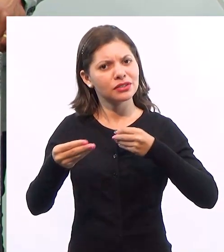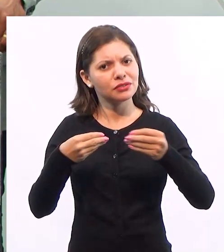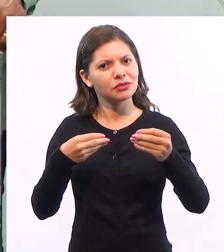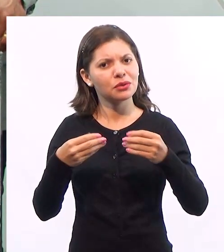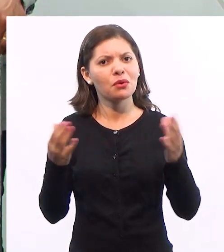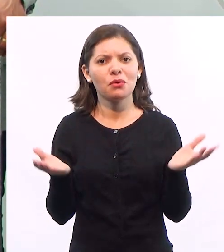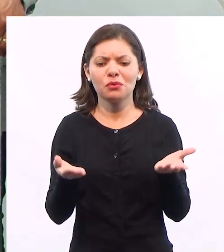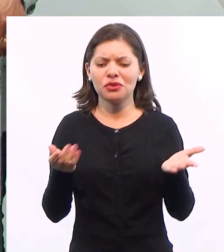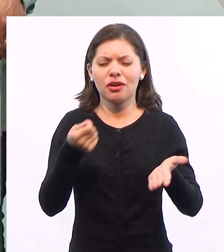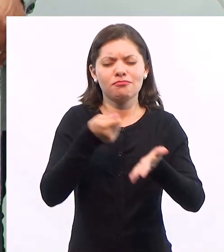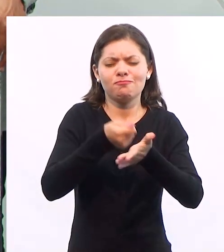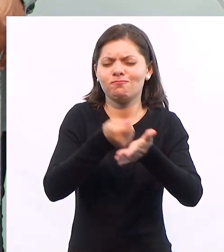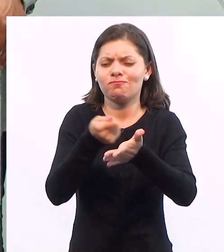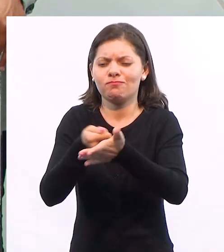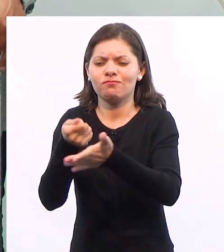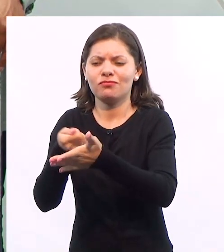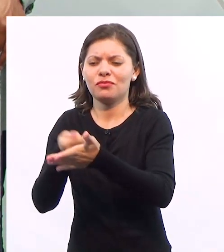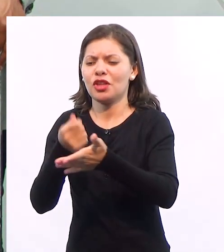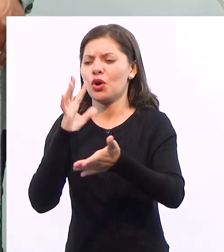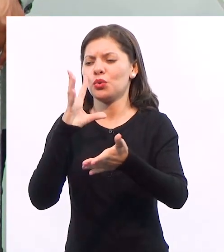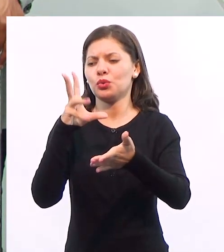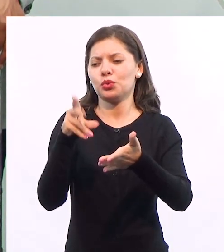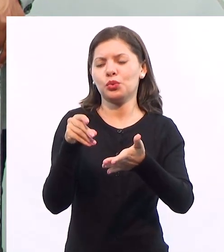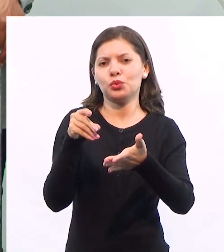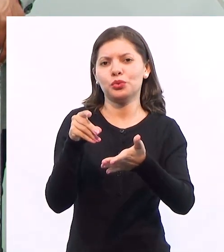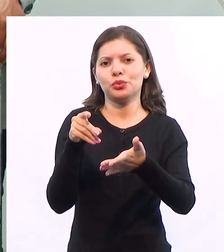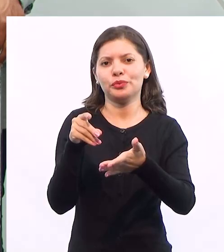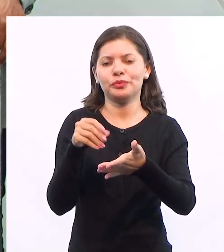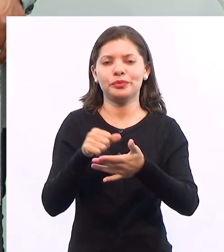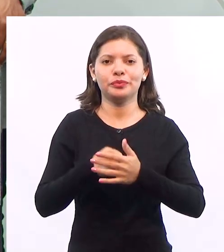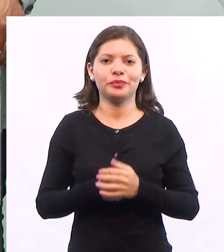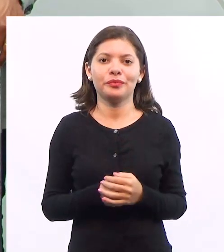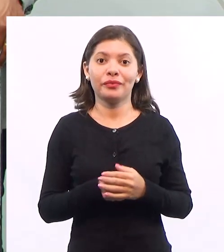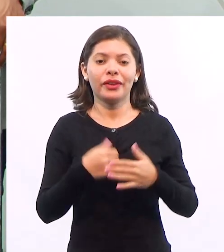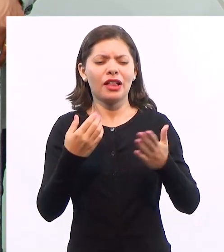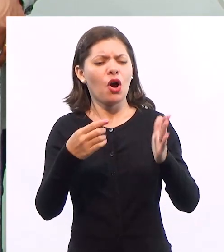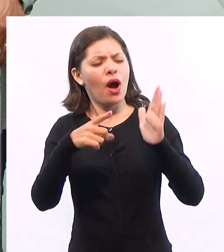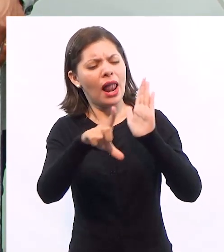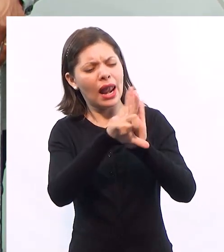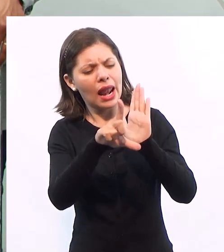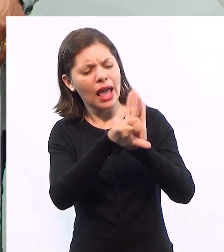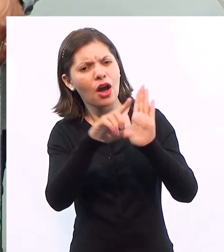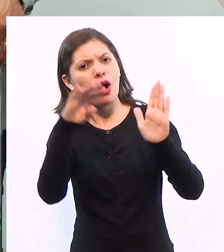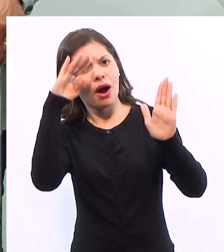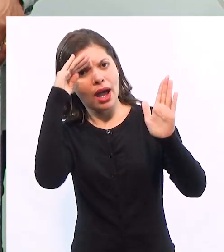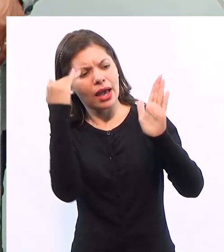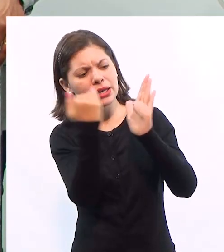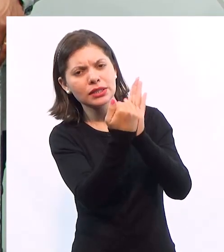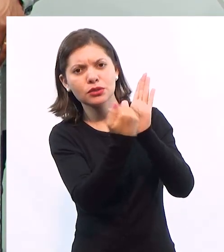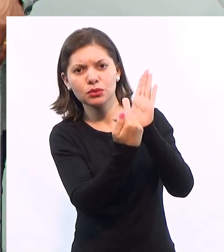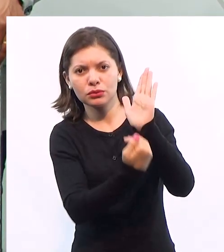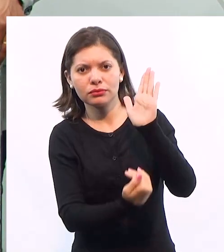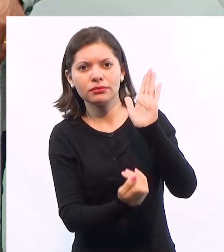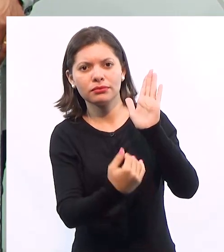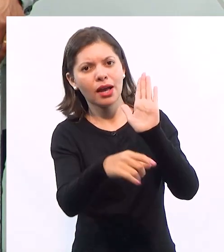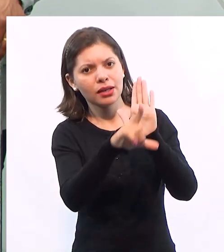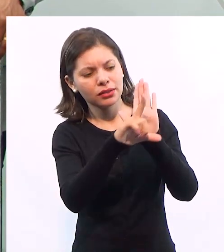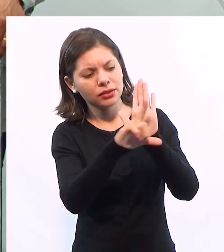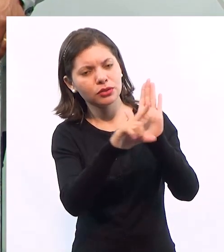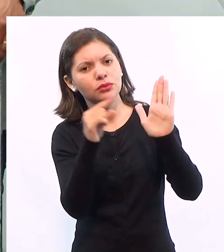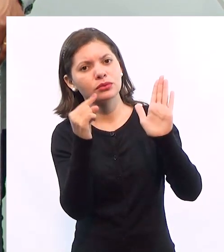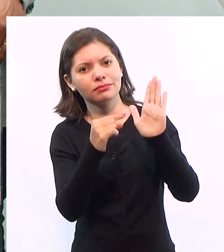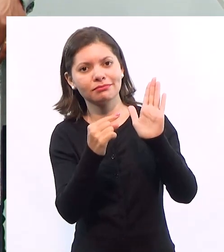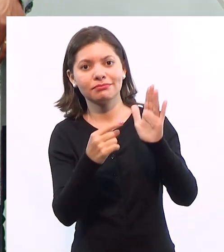Dá para me ser hoje tão rígido com tudo? Sendo burocrático? Não, se a lei está falando que é isso que é para acontecer, é isso que é para